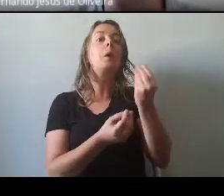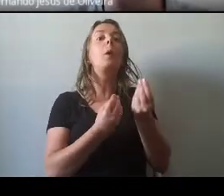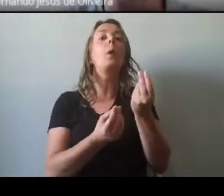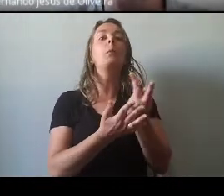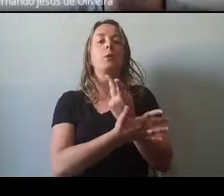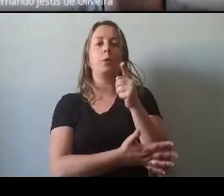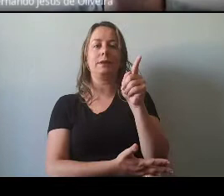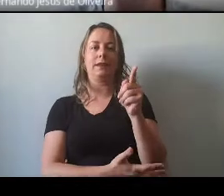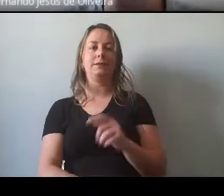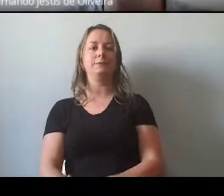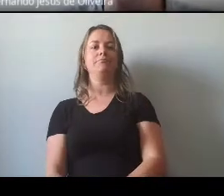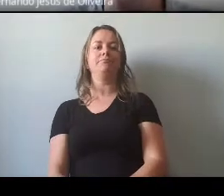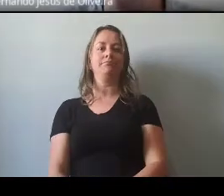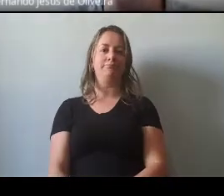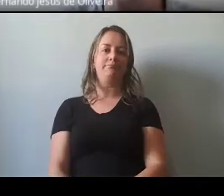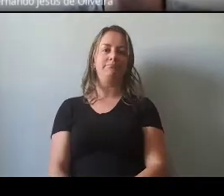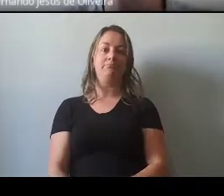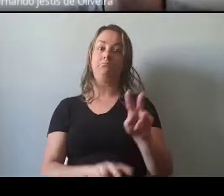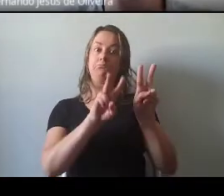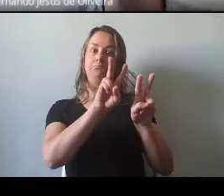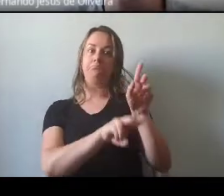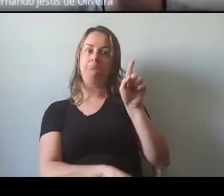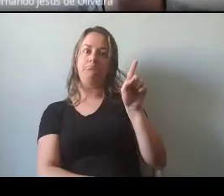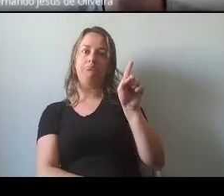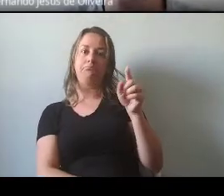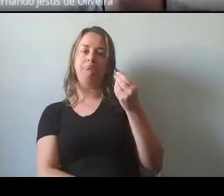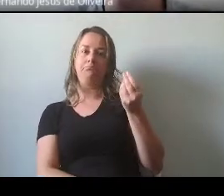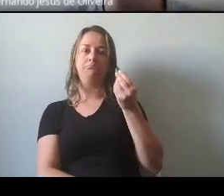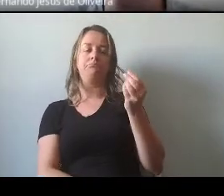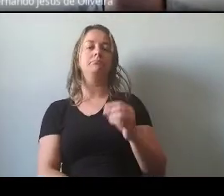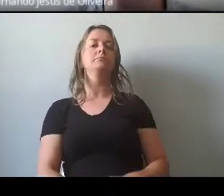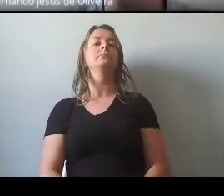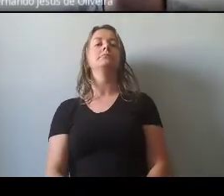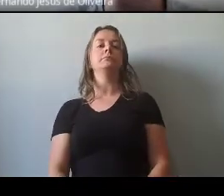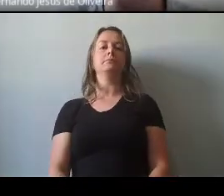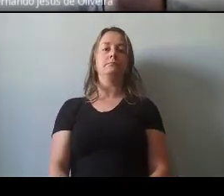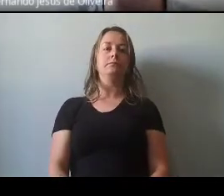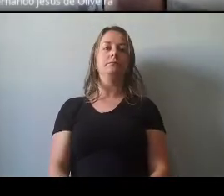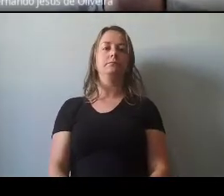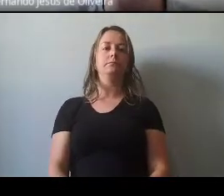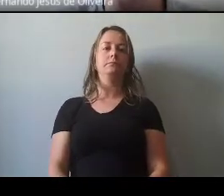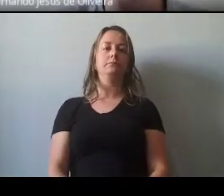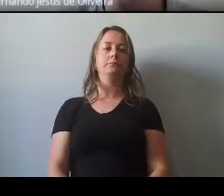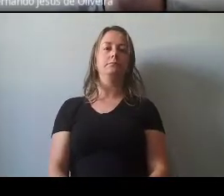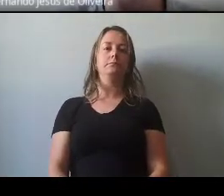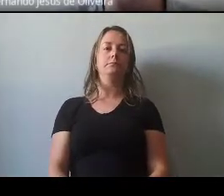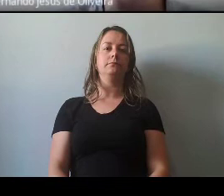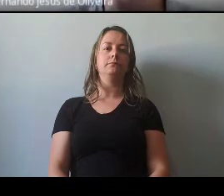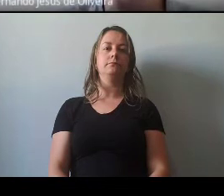vai acontecer lá, né? Vamos observar o astronauta aí.